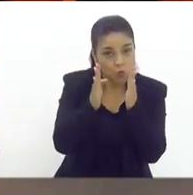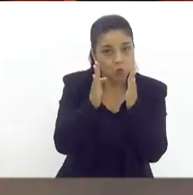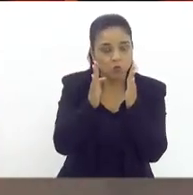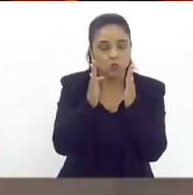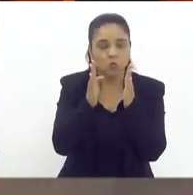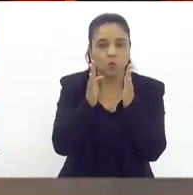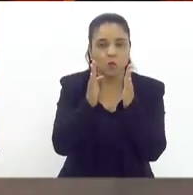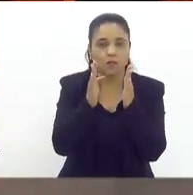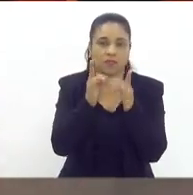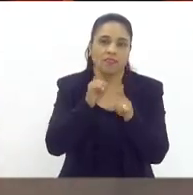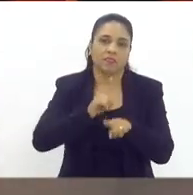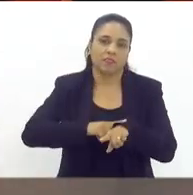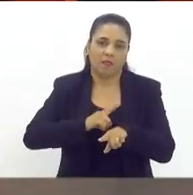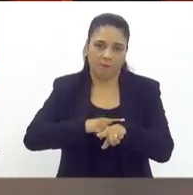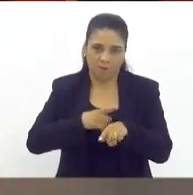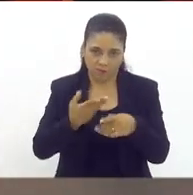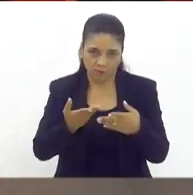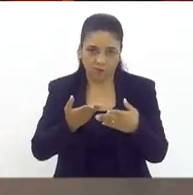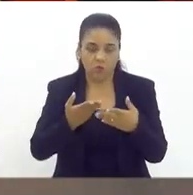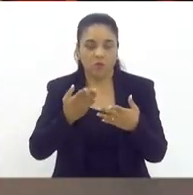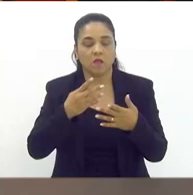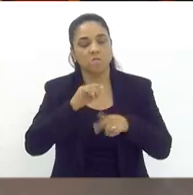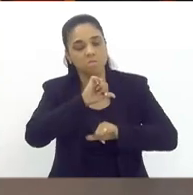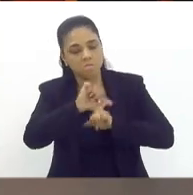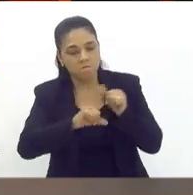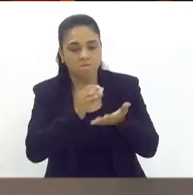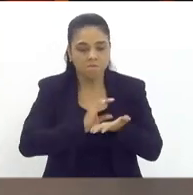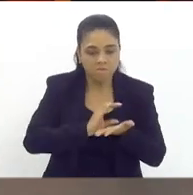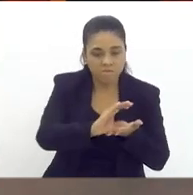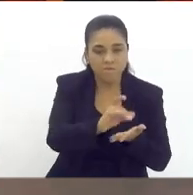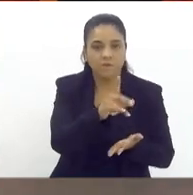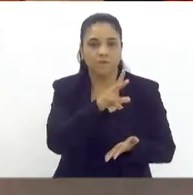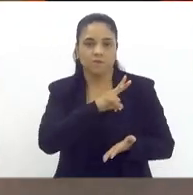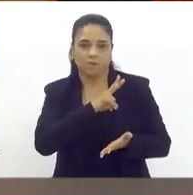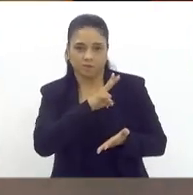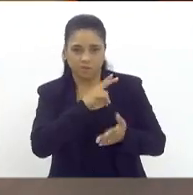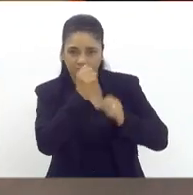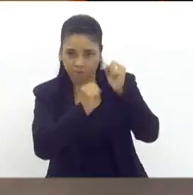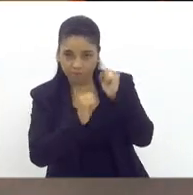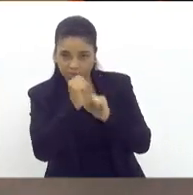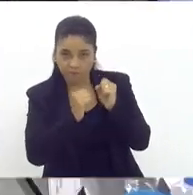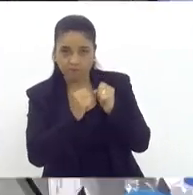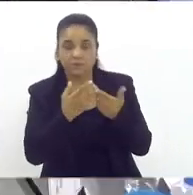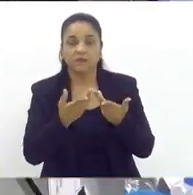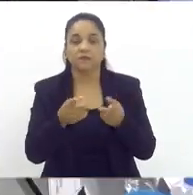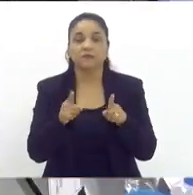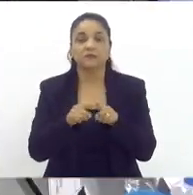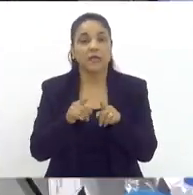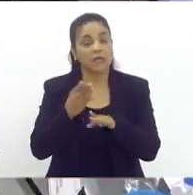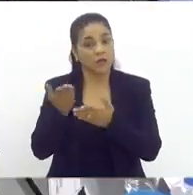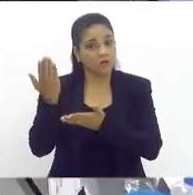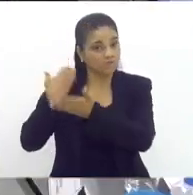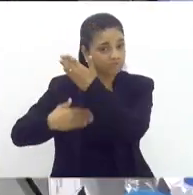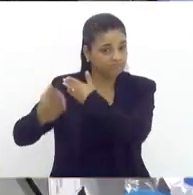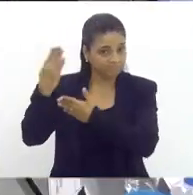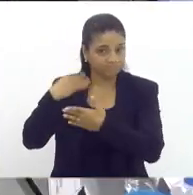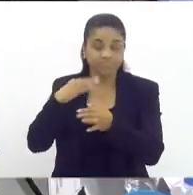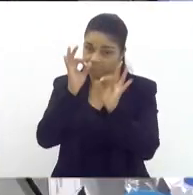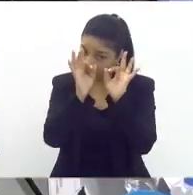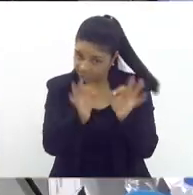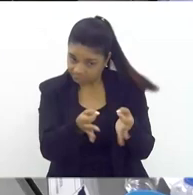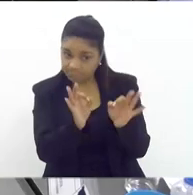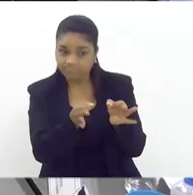fazer remunerar o investimento privado e remunerar ao mesmo tempo a manutenção falou realmente fizeram porque